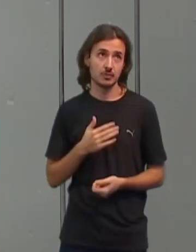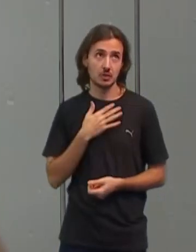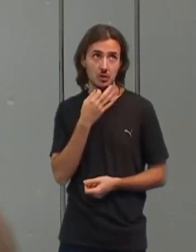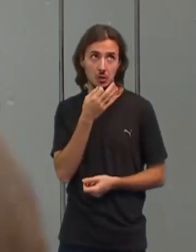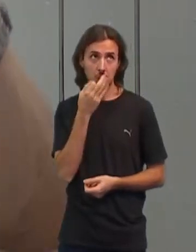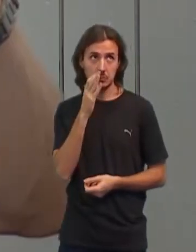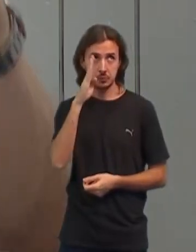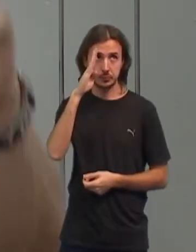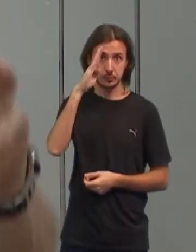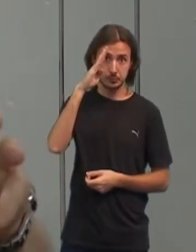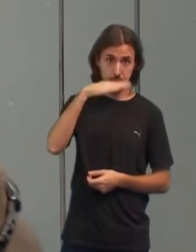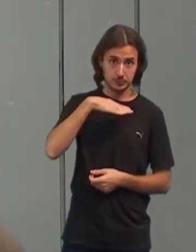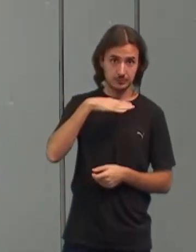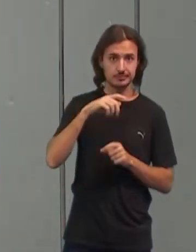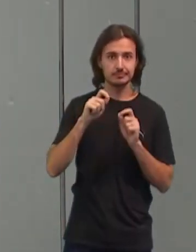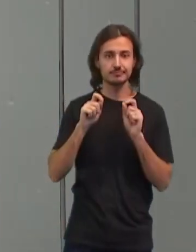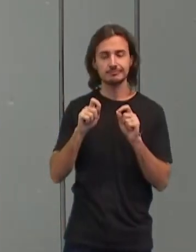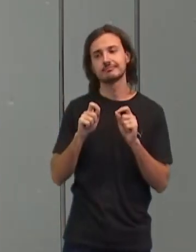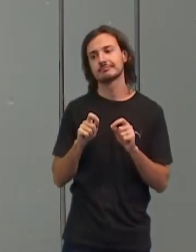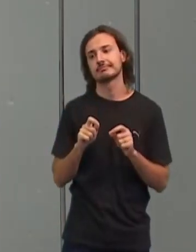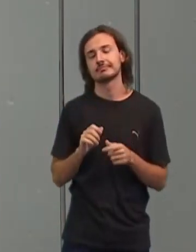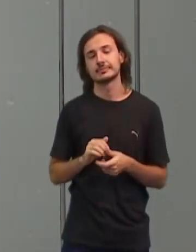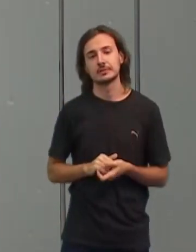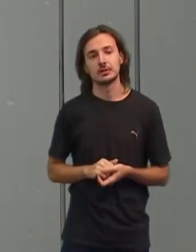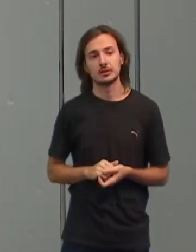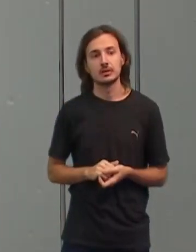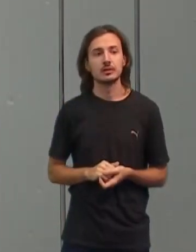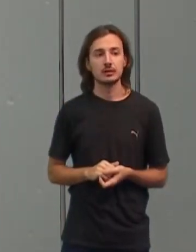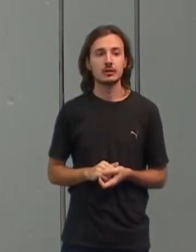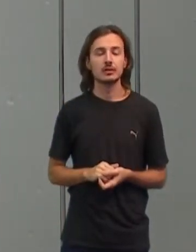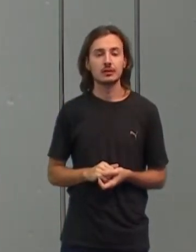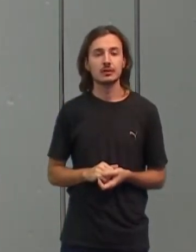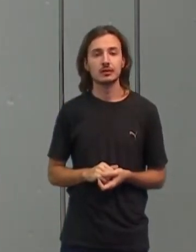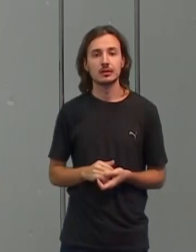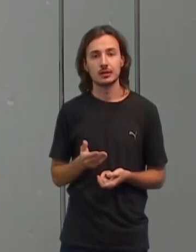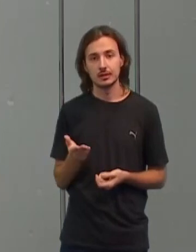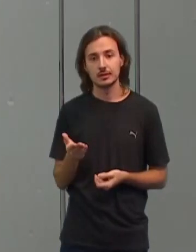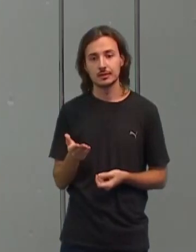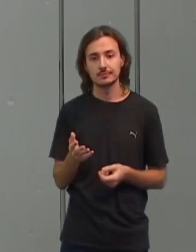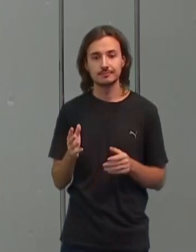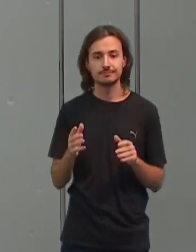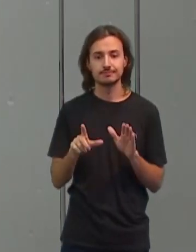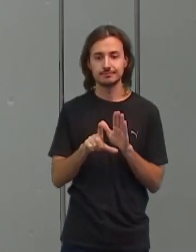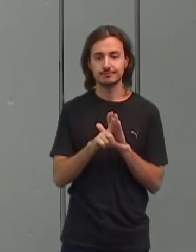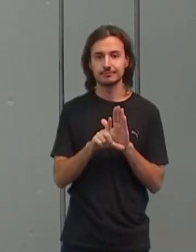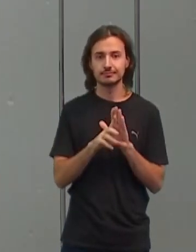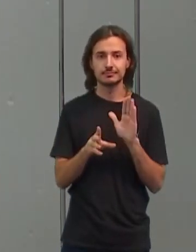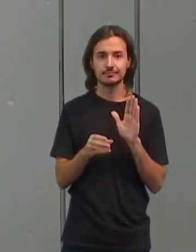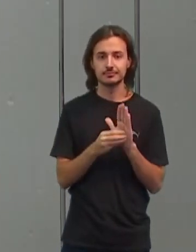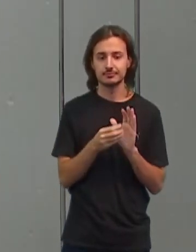pública dos últimos anos foi essa emenda